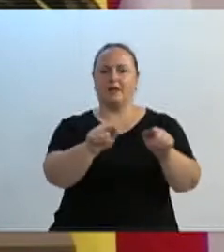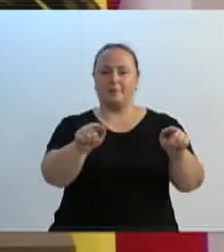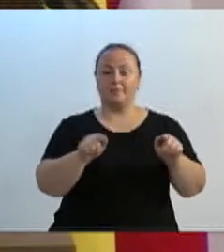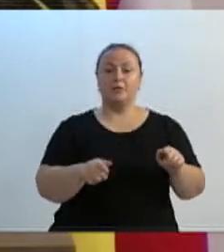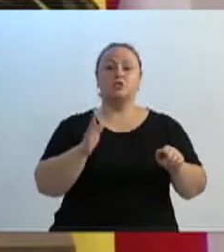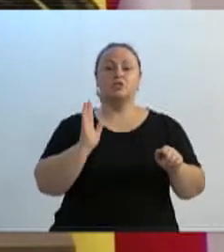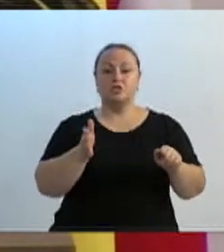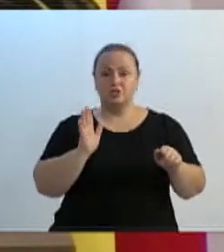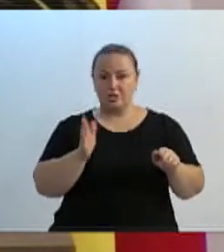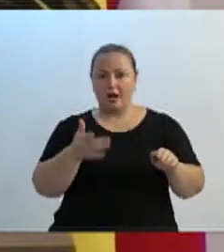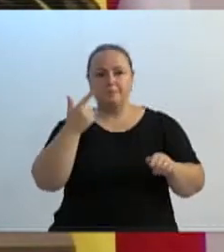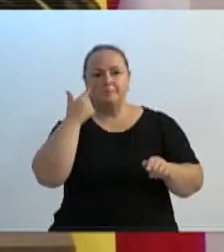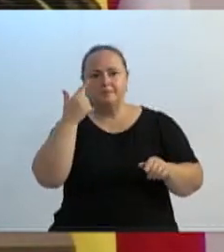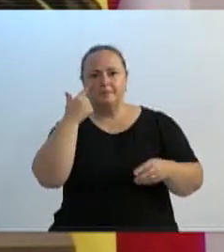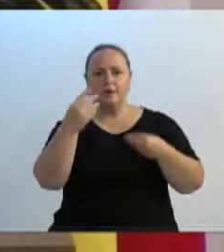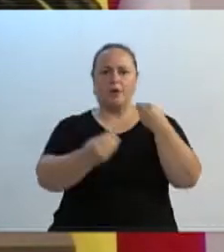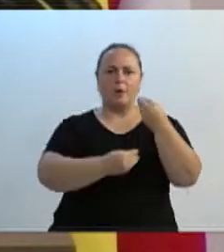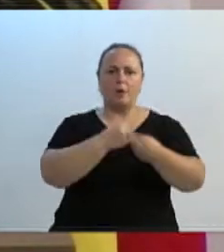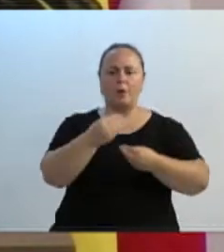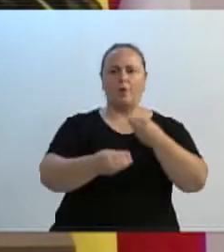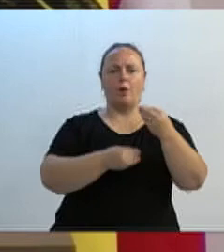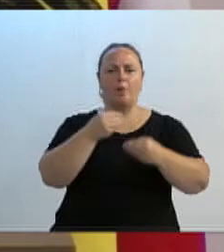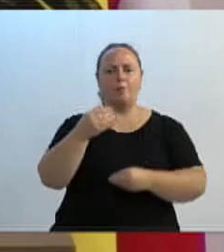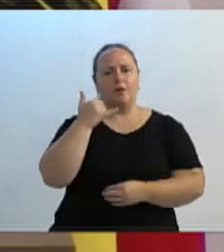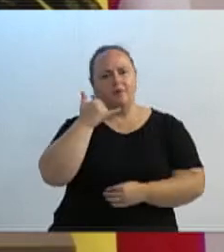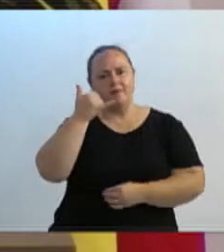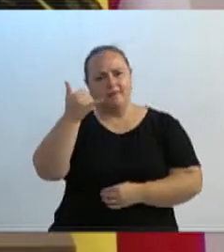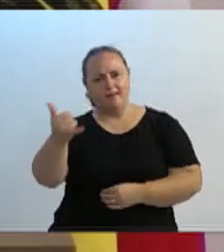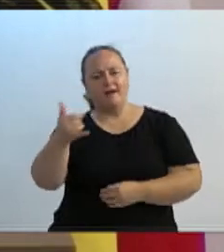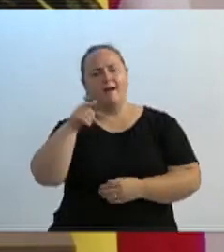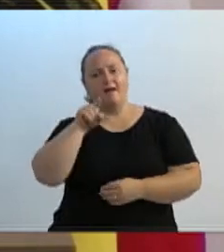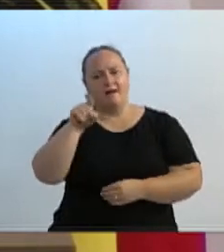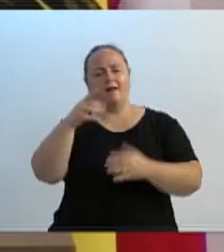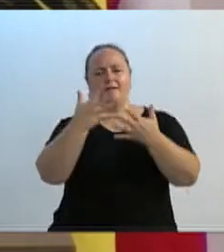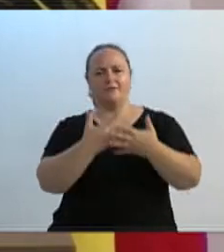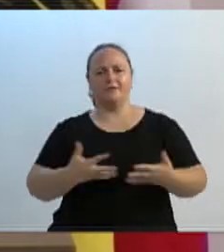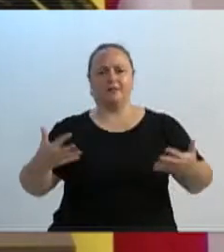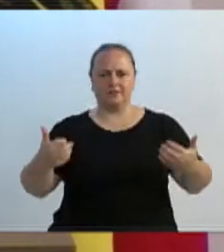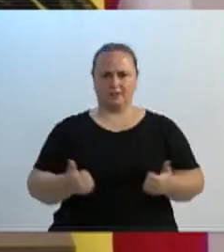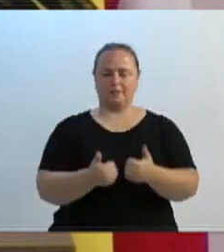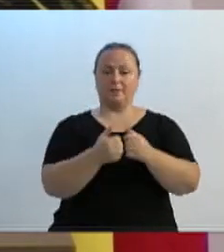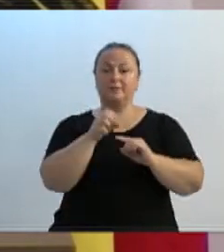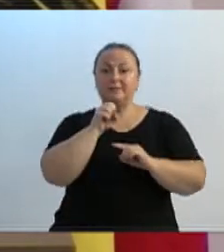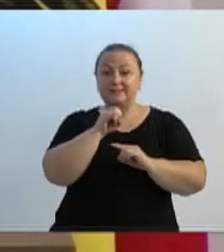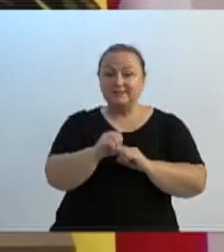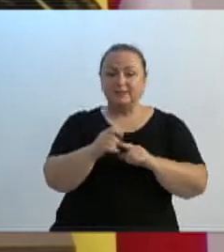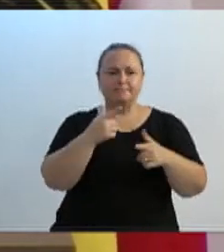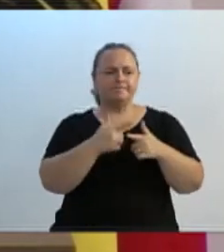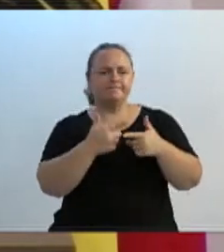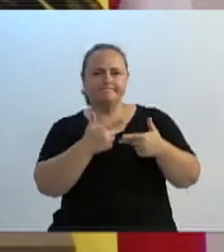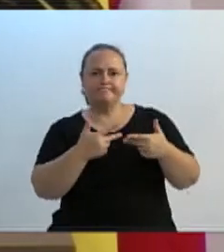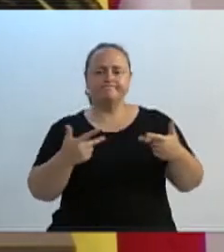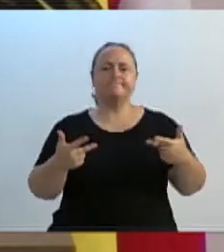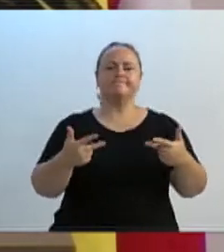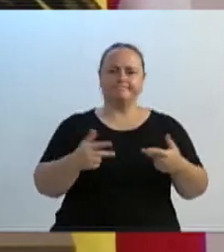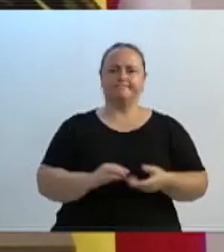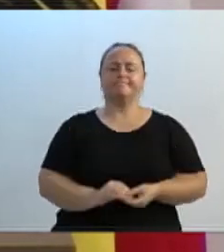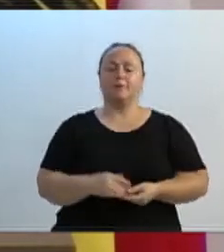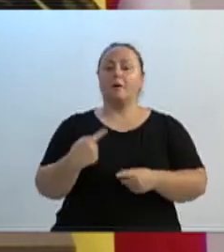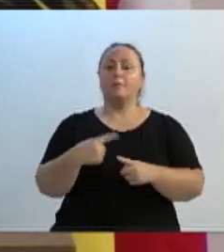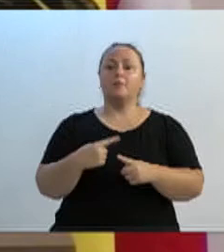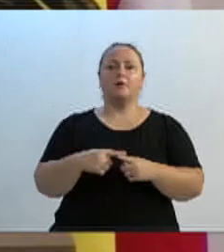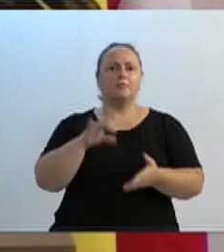medidas da gente fazer esse contato com a Vila Germânica, mas caso a gente tenha uma dificuldade, peço que o vereador nos ajude, porque realmente é uma ação muito